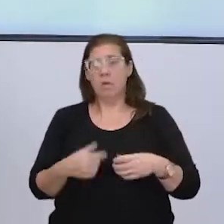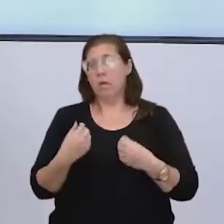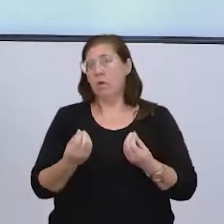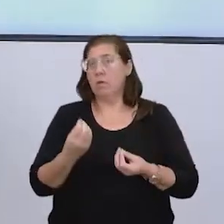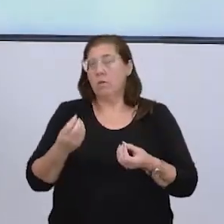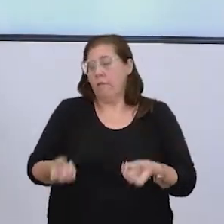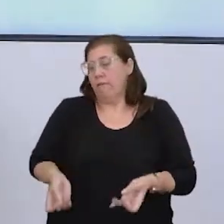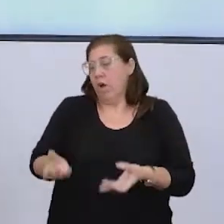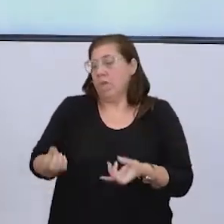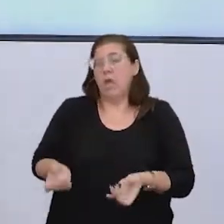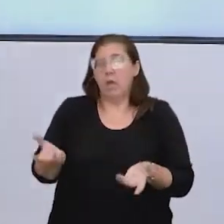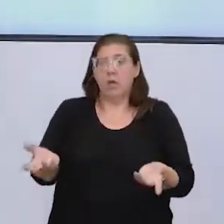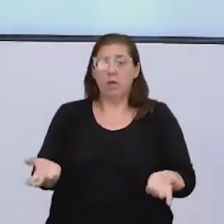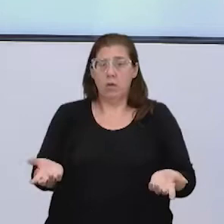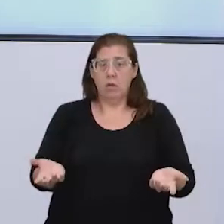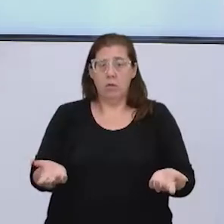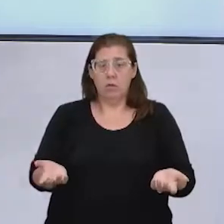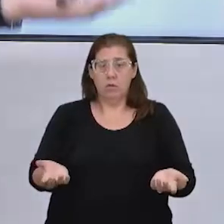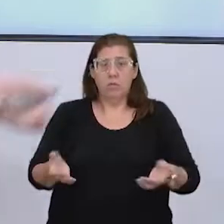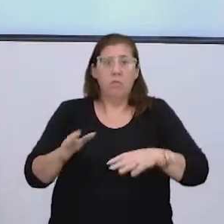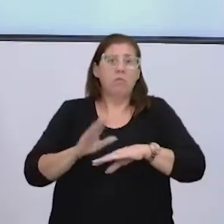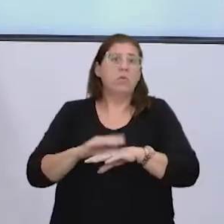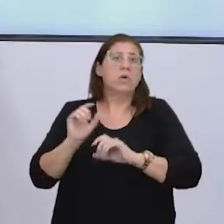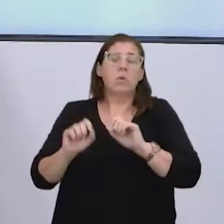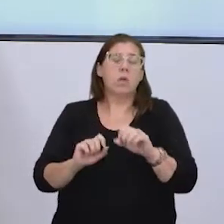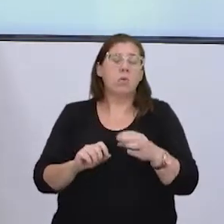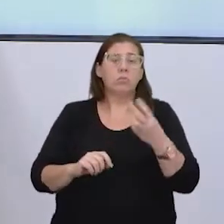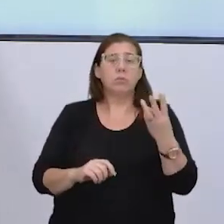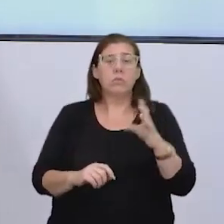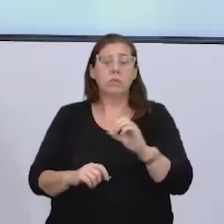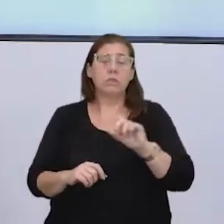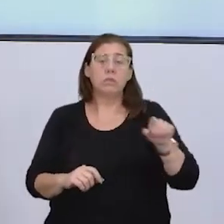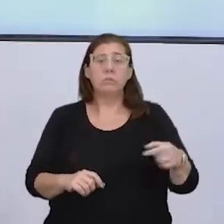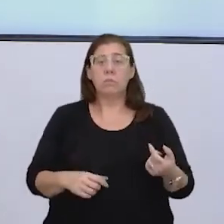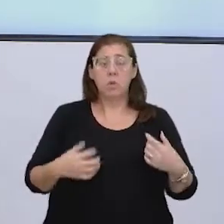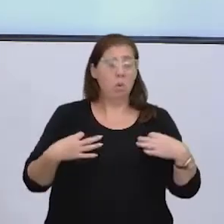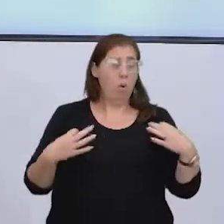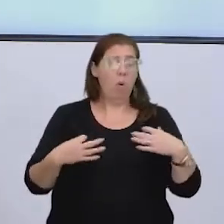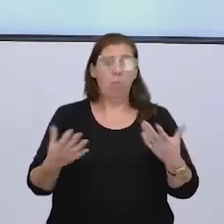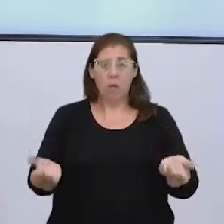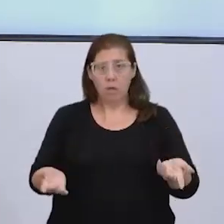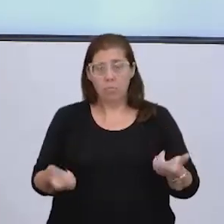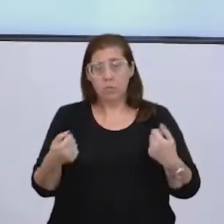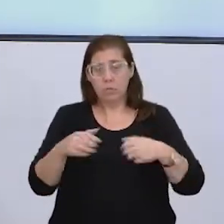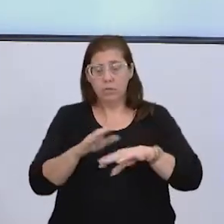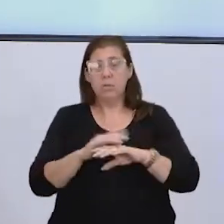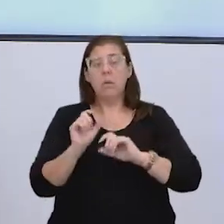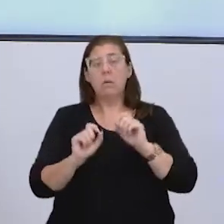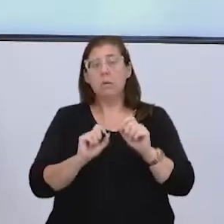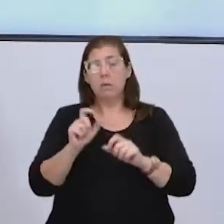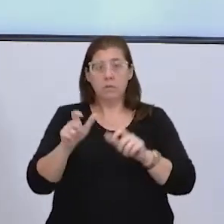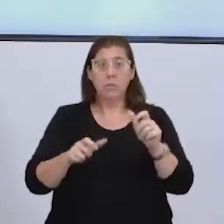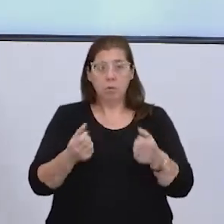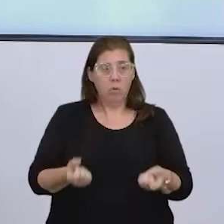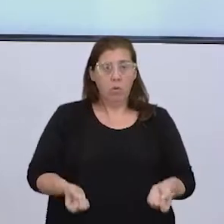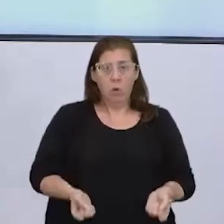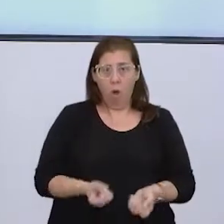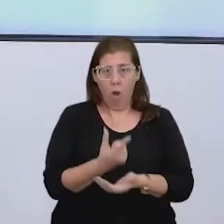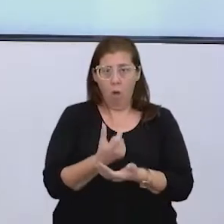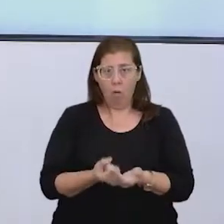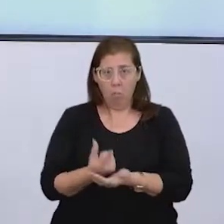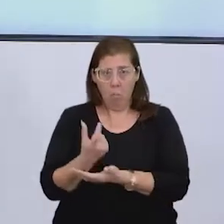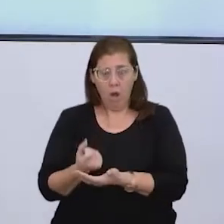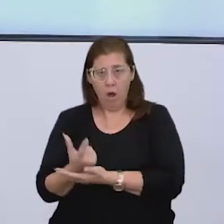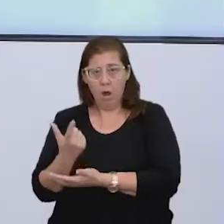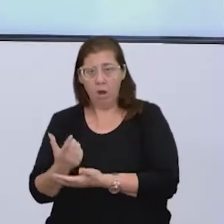quem vender. Eu vou fazer o quê? Eu vou decorar minha parede com 300 mil camisetas? Eu preciso fazer o quê? Que as pessoas comprem. E aí nasce